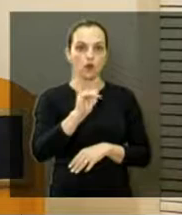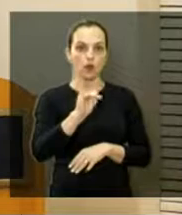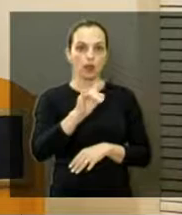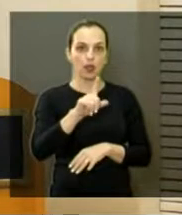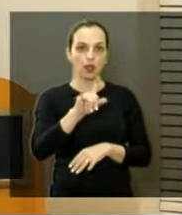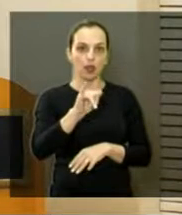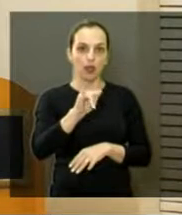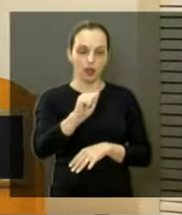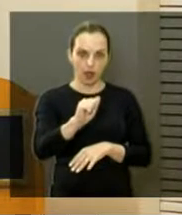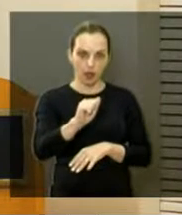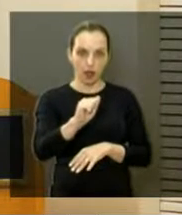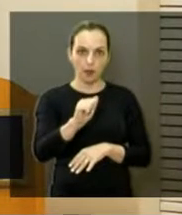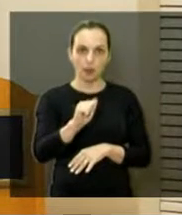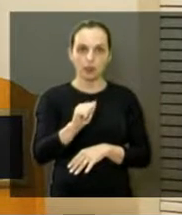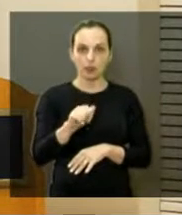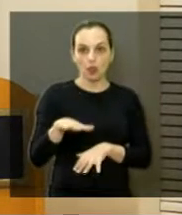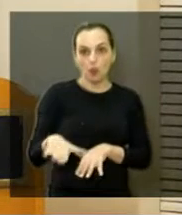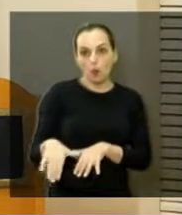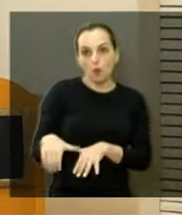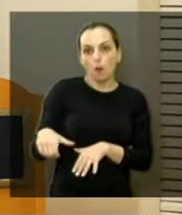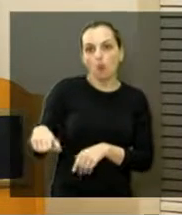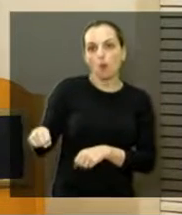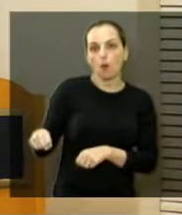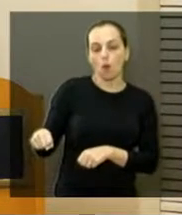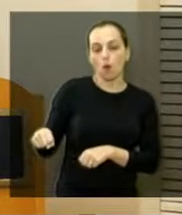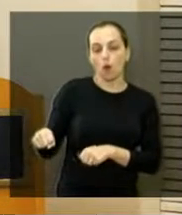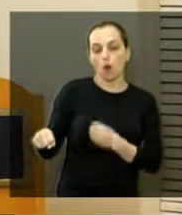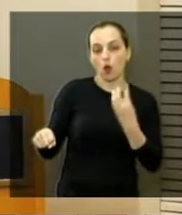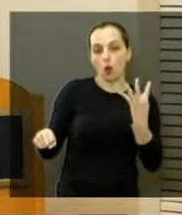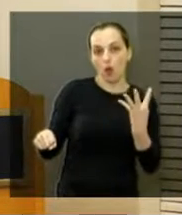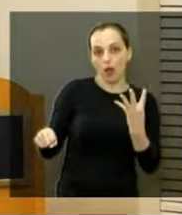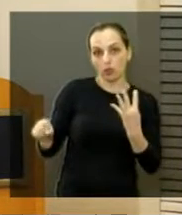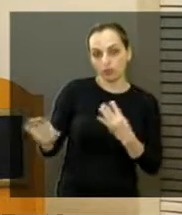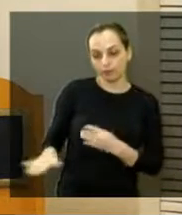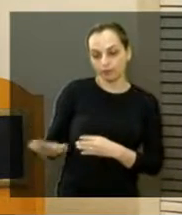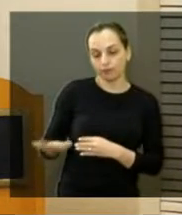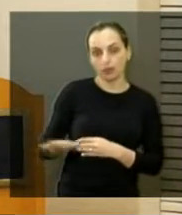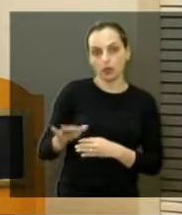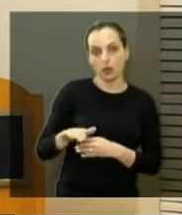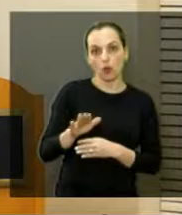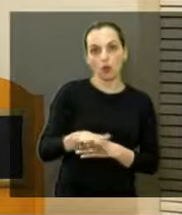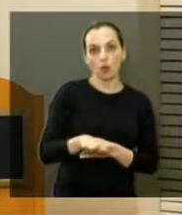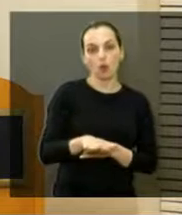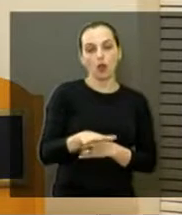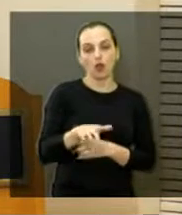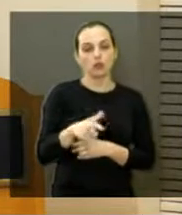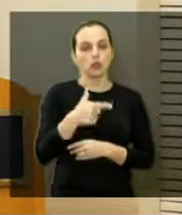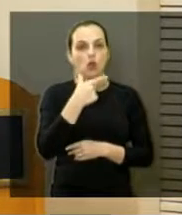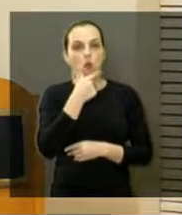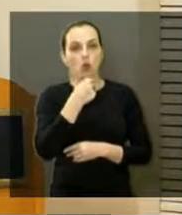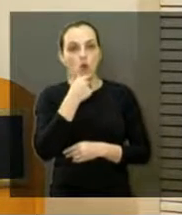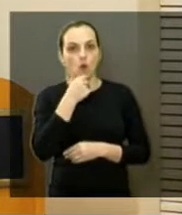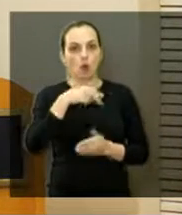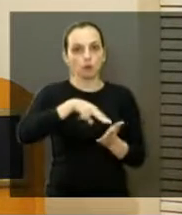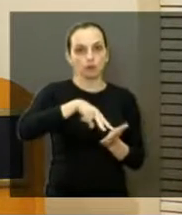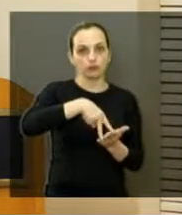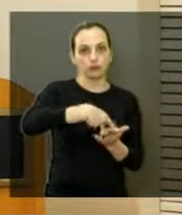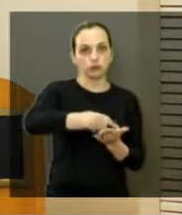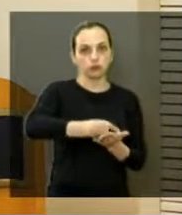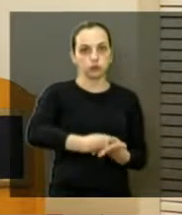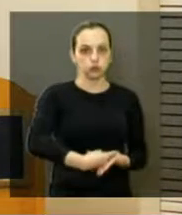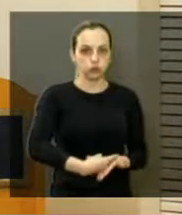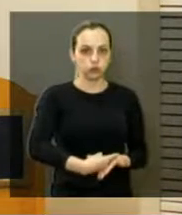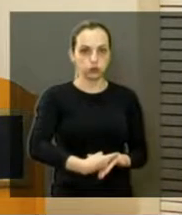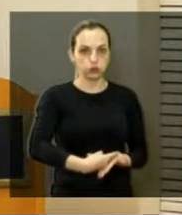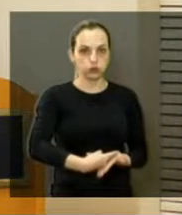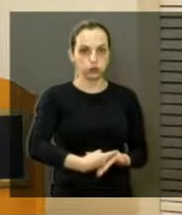mãos dadas a quatro crianças, em seguida, o indivíduo se deita e induz as crianças, acompanhada por